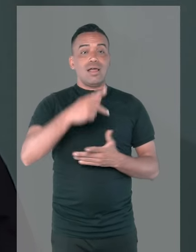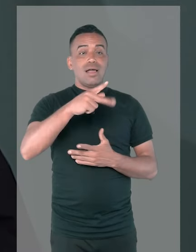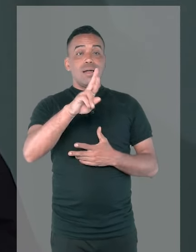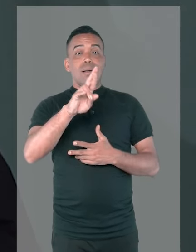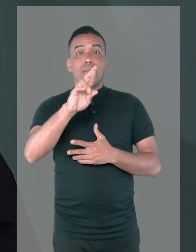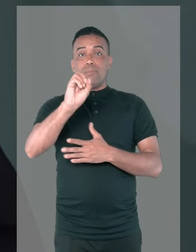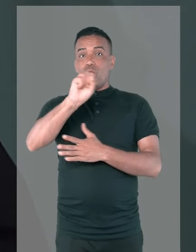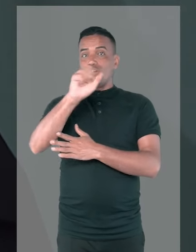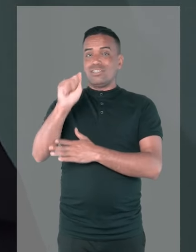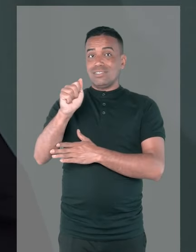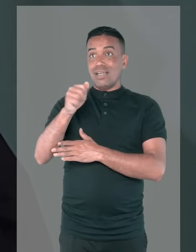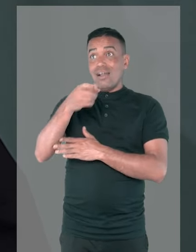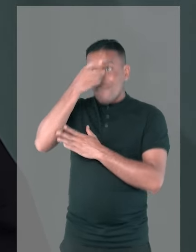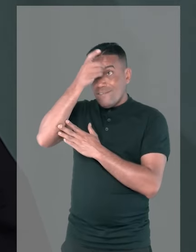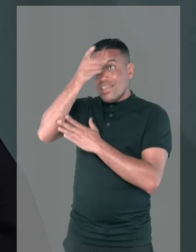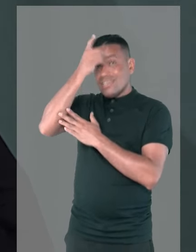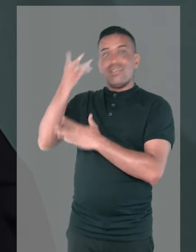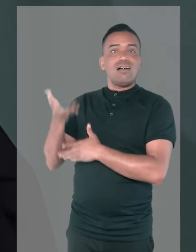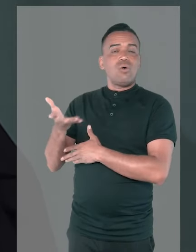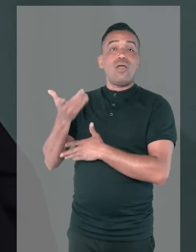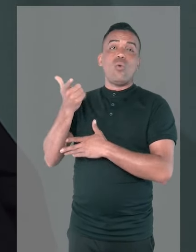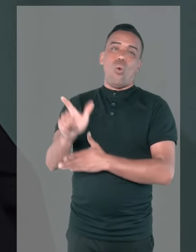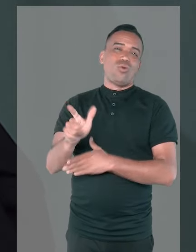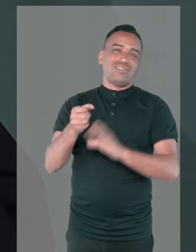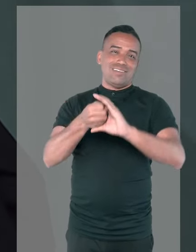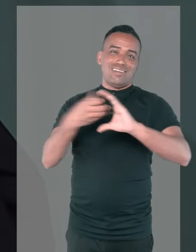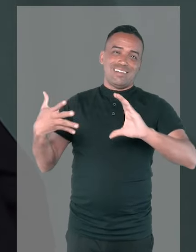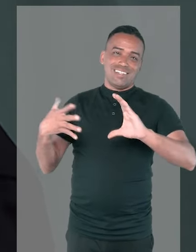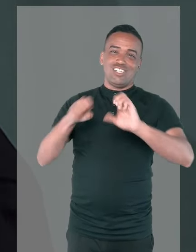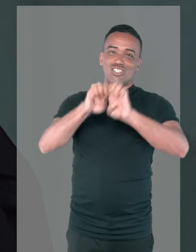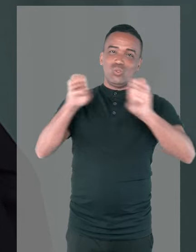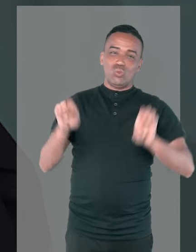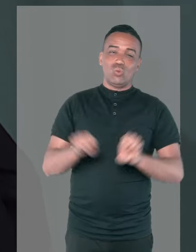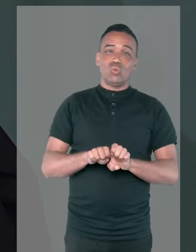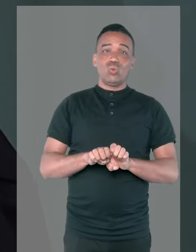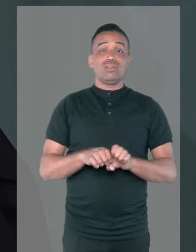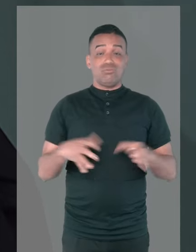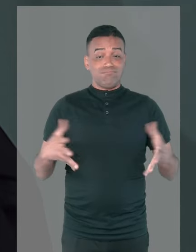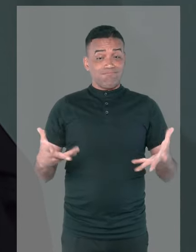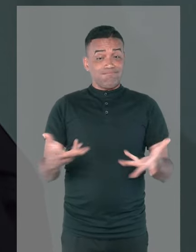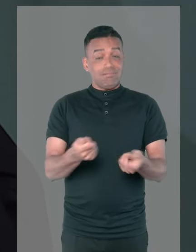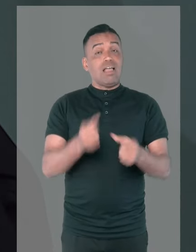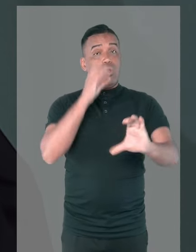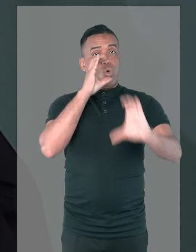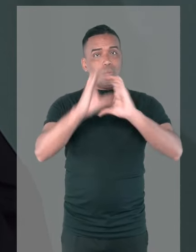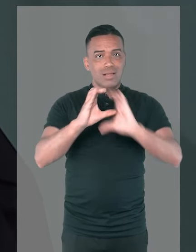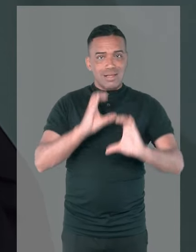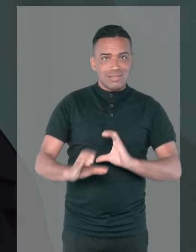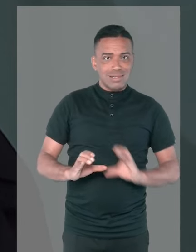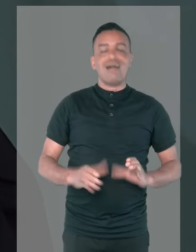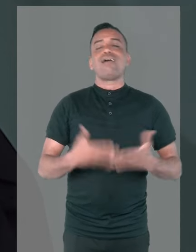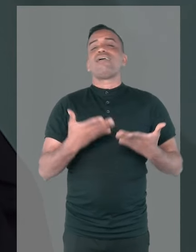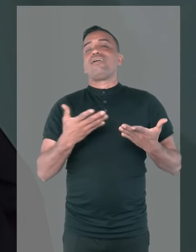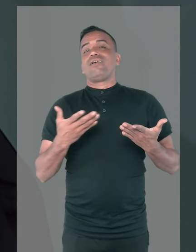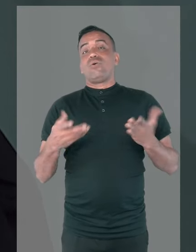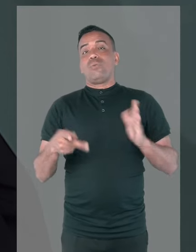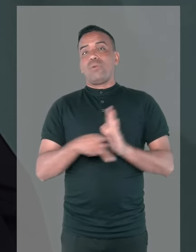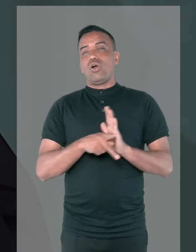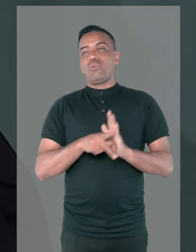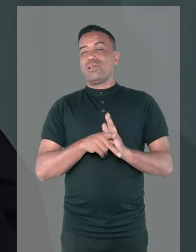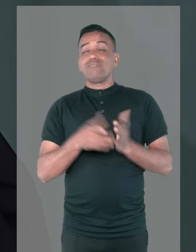é outra parada, é outra coisa. Então, trabalha com eficácia, com capacidade comunicativa, com brevidade, como noção